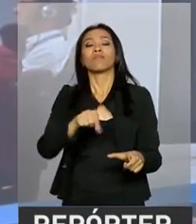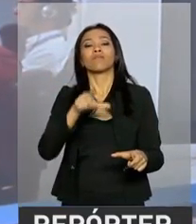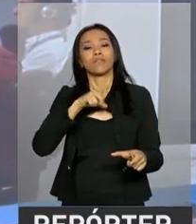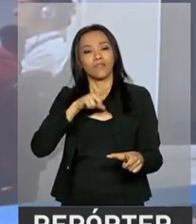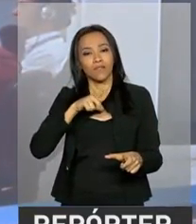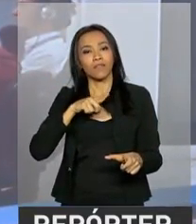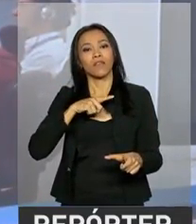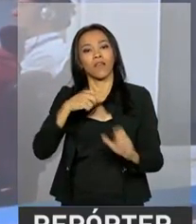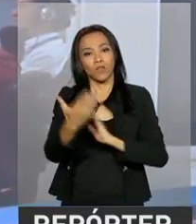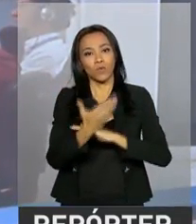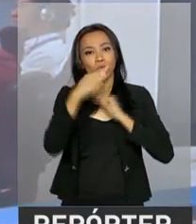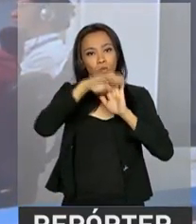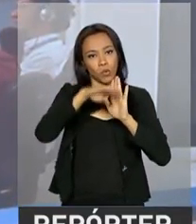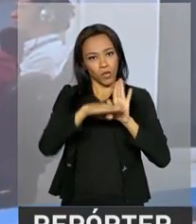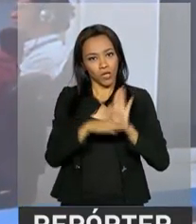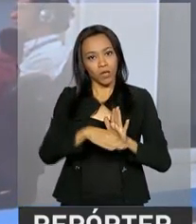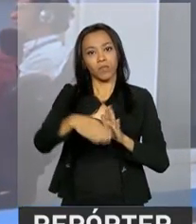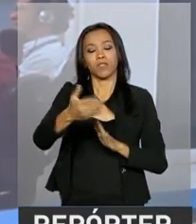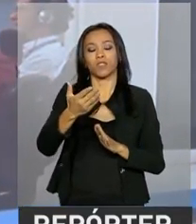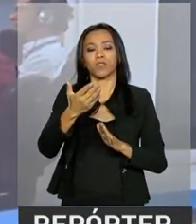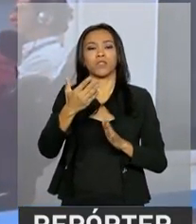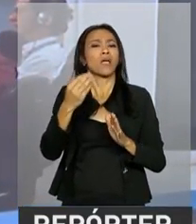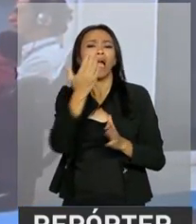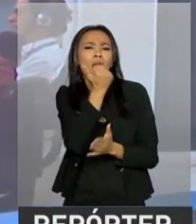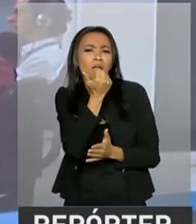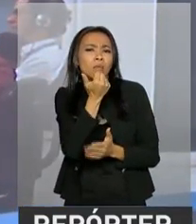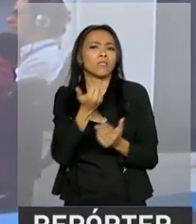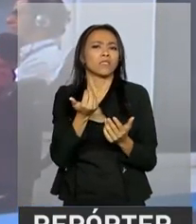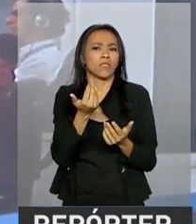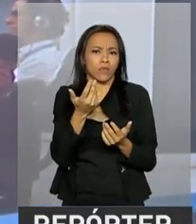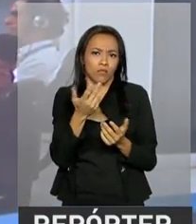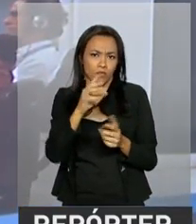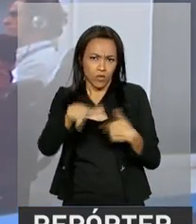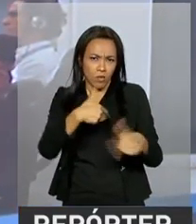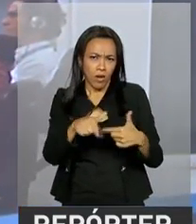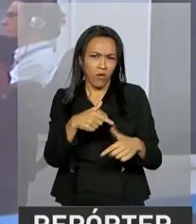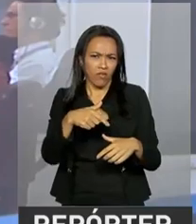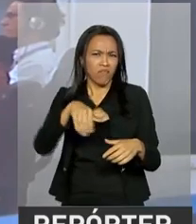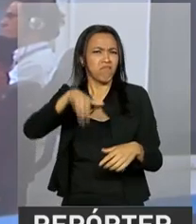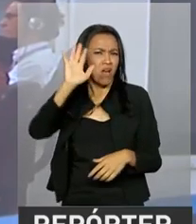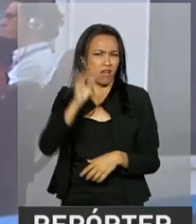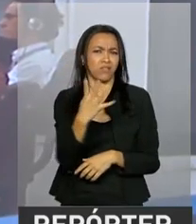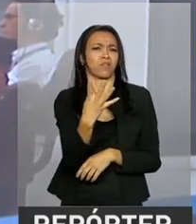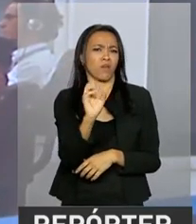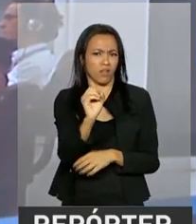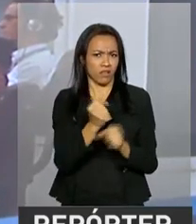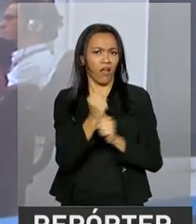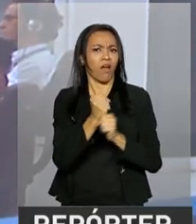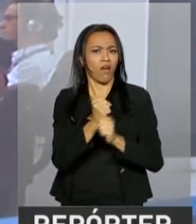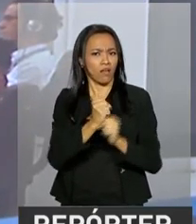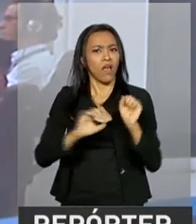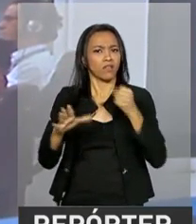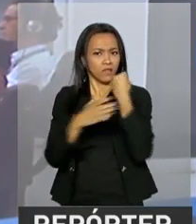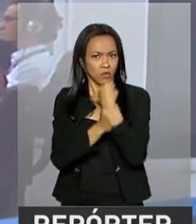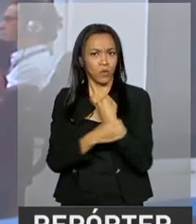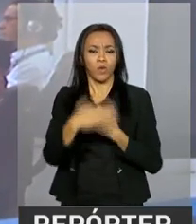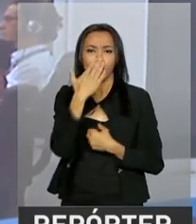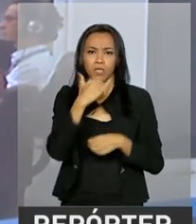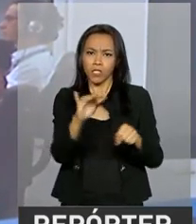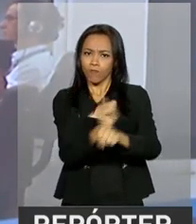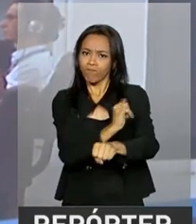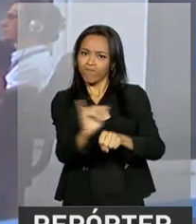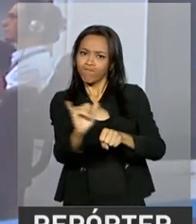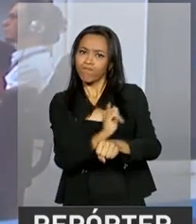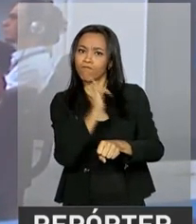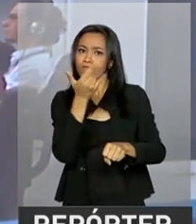de alimentação do trabalhador a ação que existe há mais de 40 anos garante uma alimentação balanceada ao